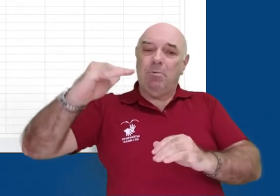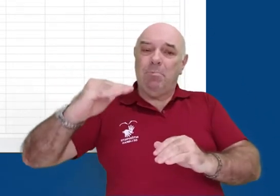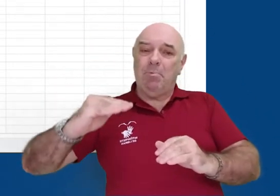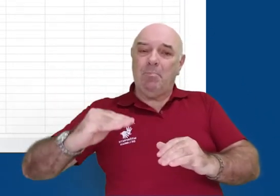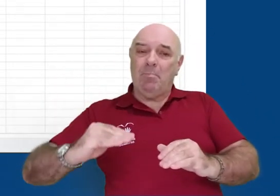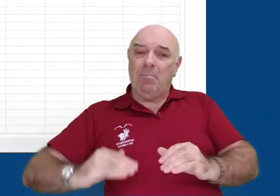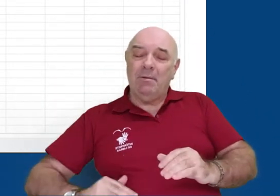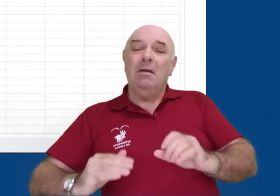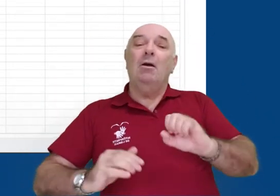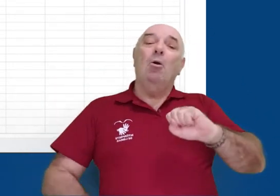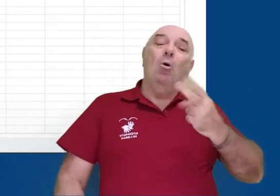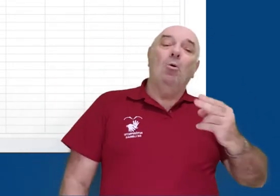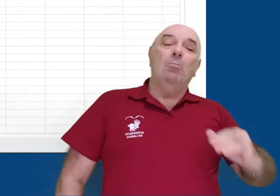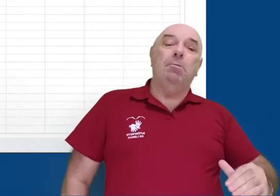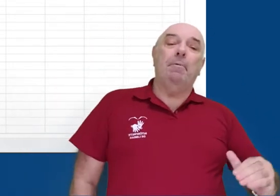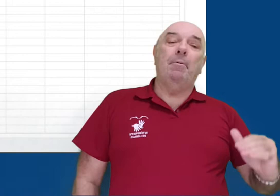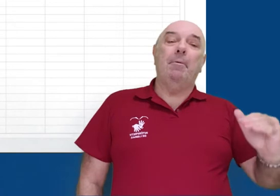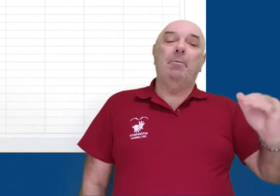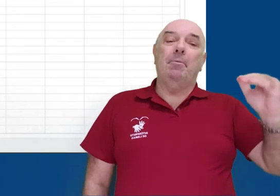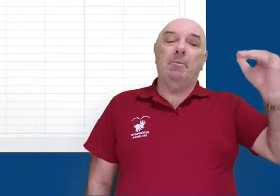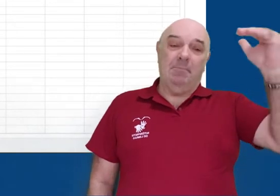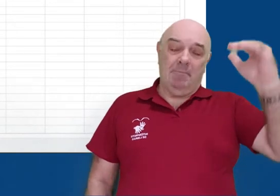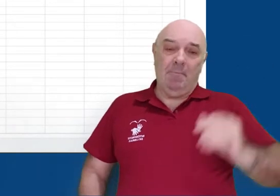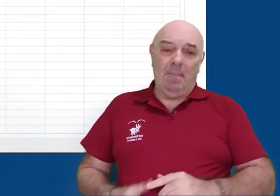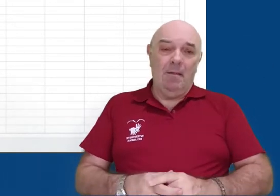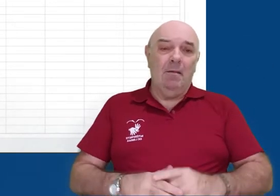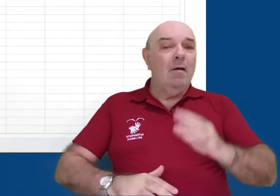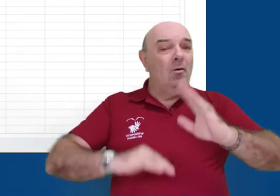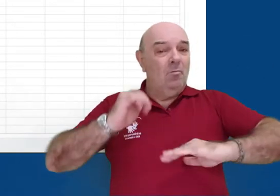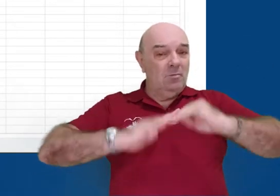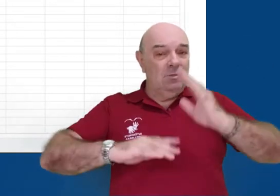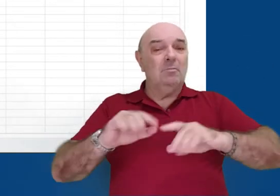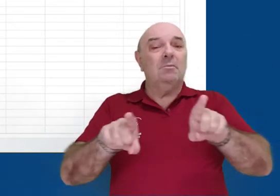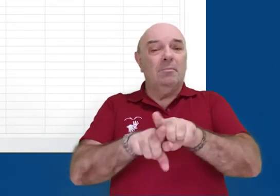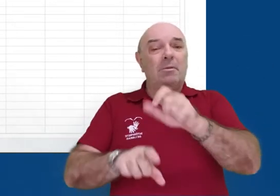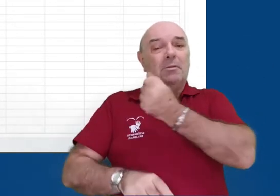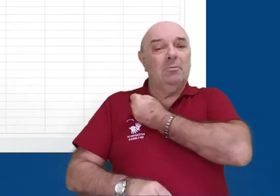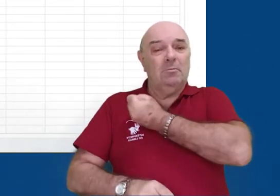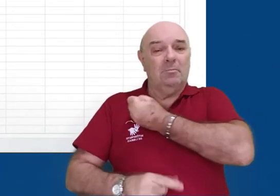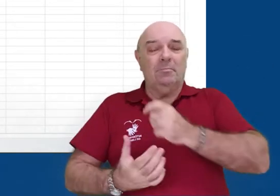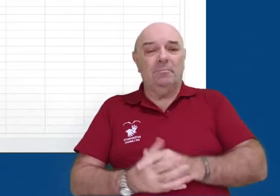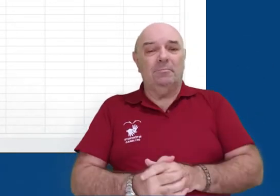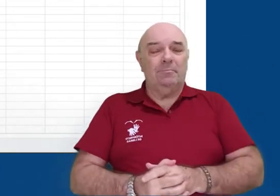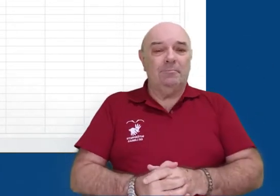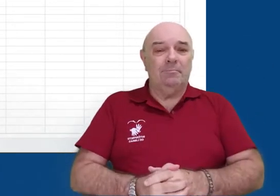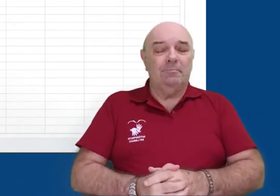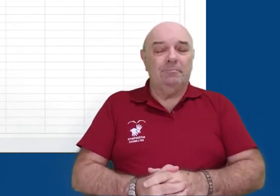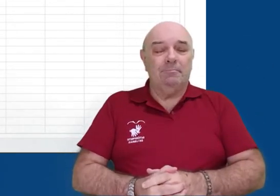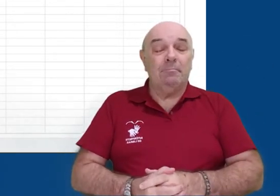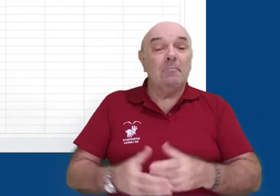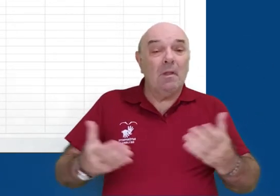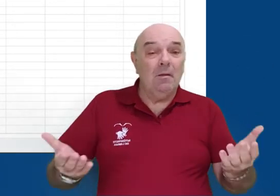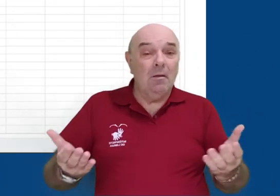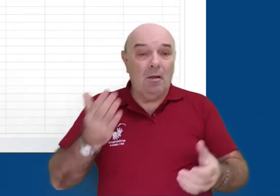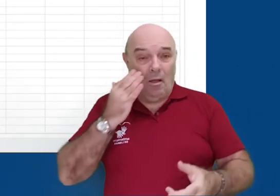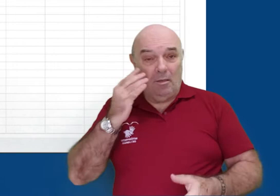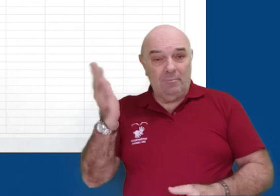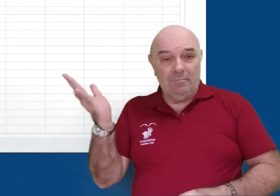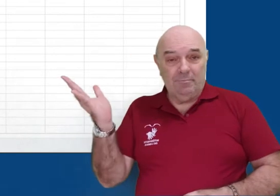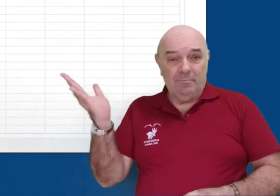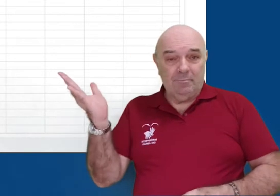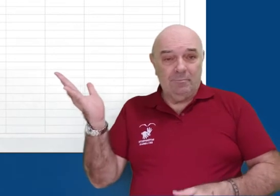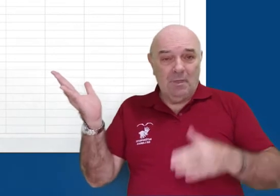ou o contrário e essa mesma função se aplica aos números também e